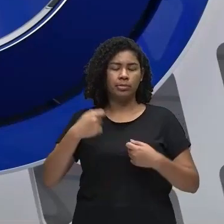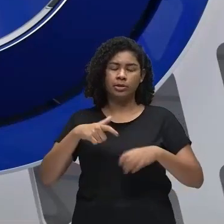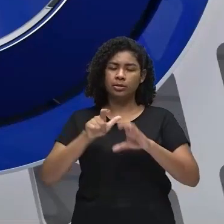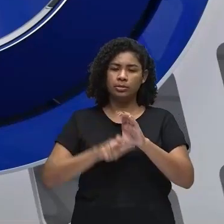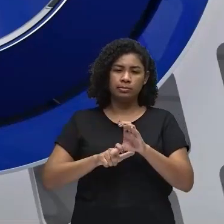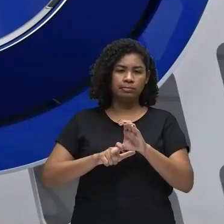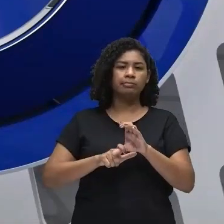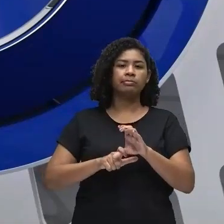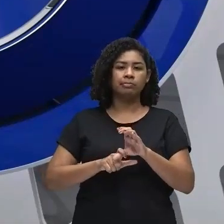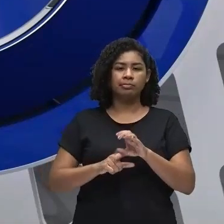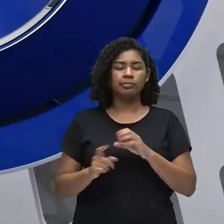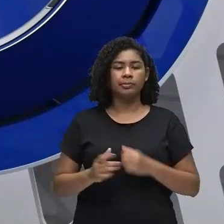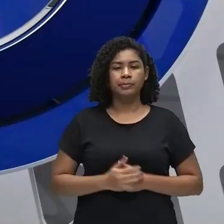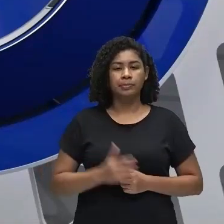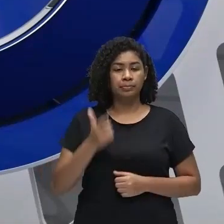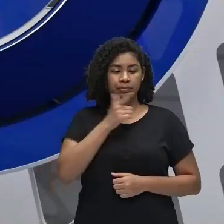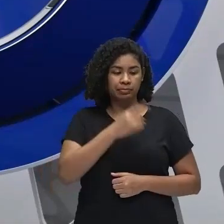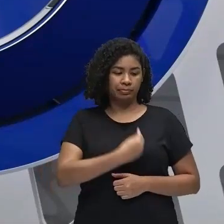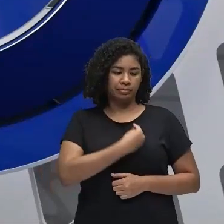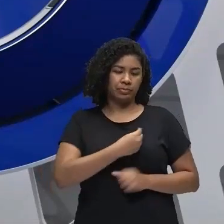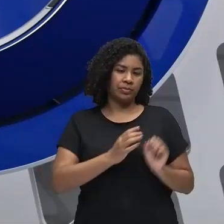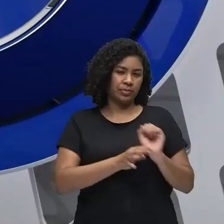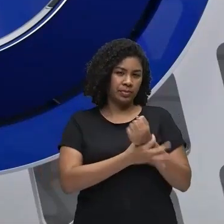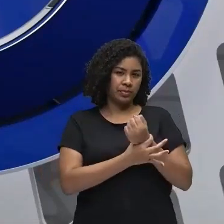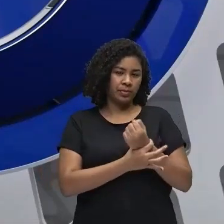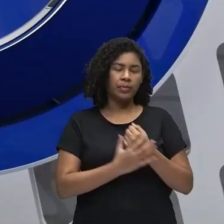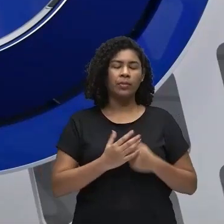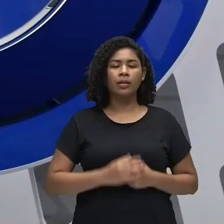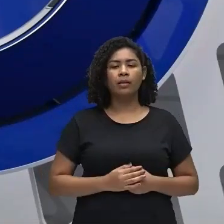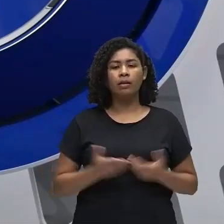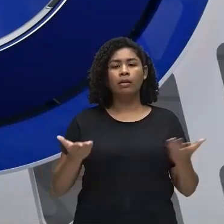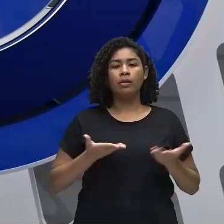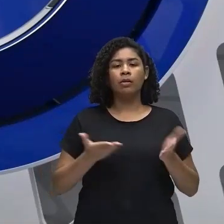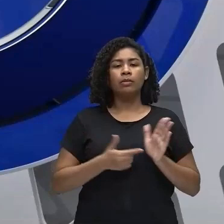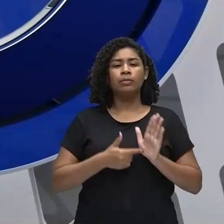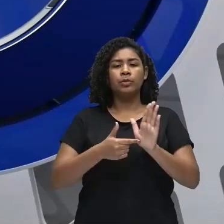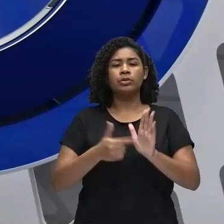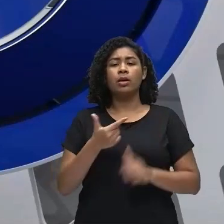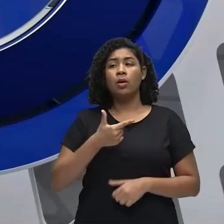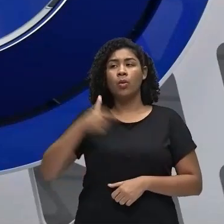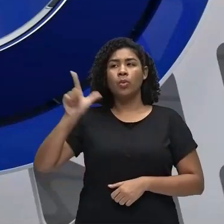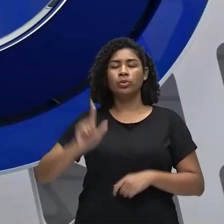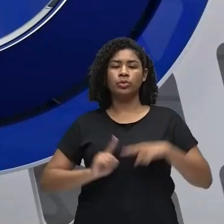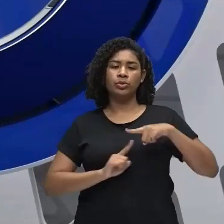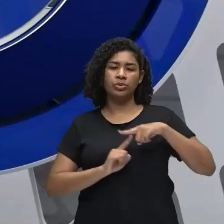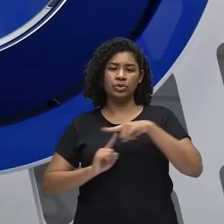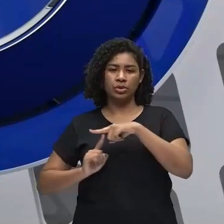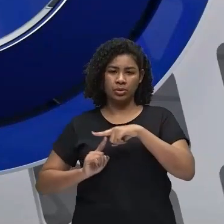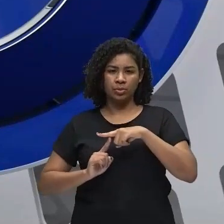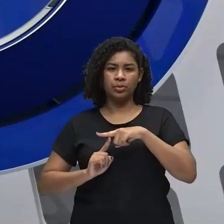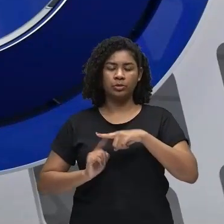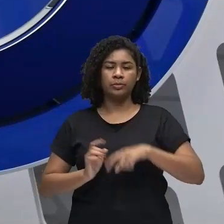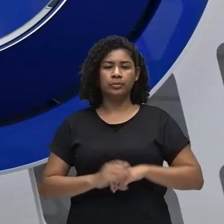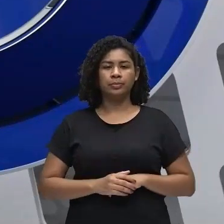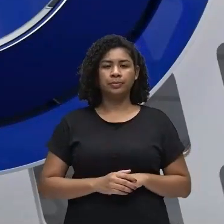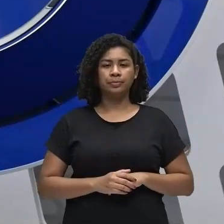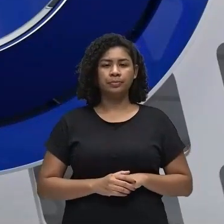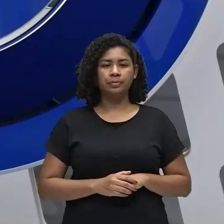sobreviver. Vamos a outra relação harmônica, outro tipo de relação harmônica é